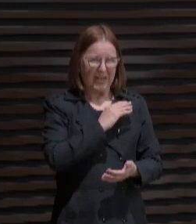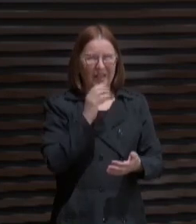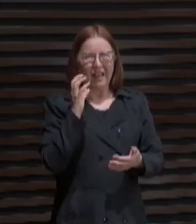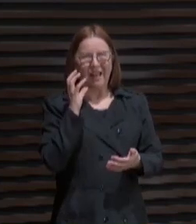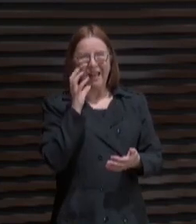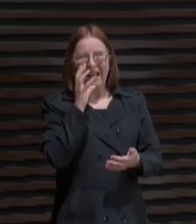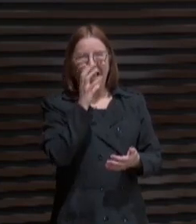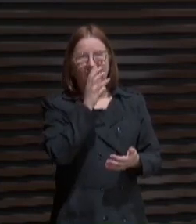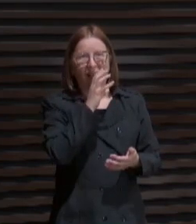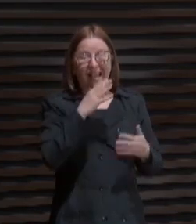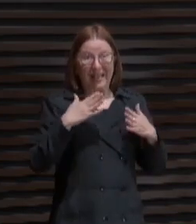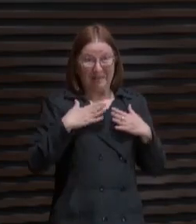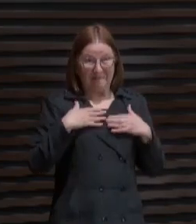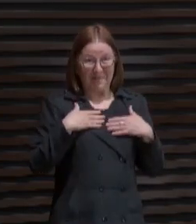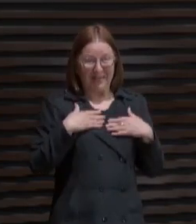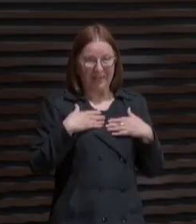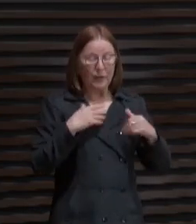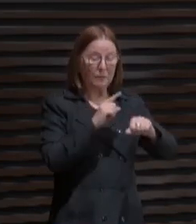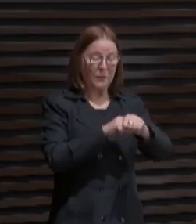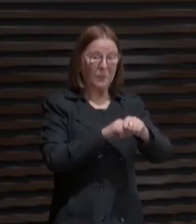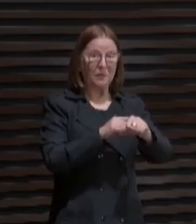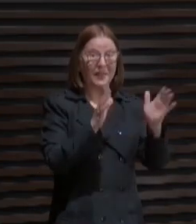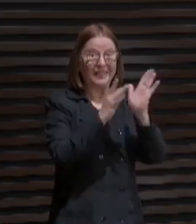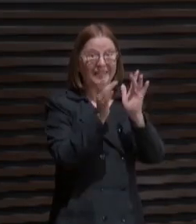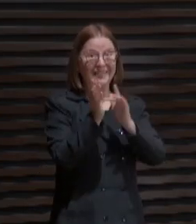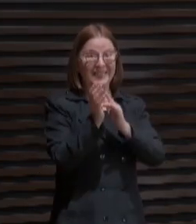caminho, quando nos explicava as Escrituras?